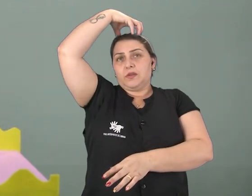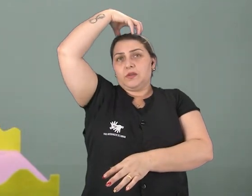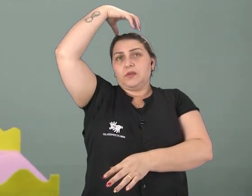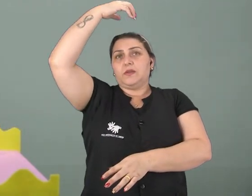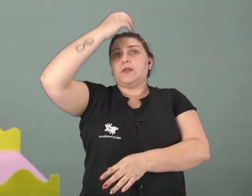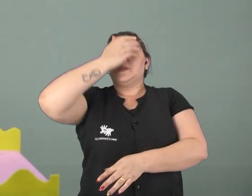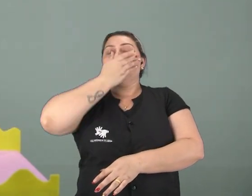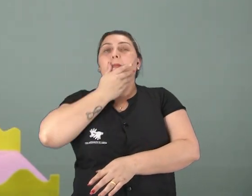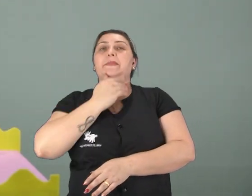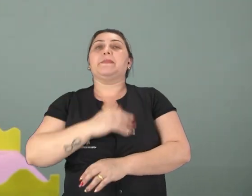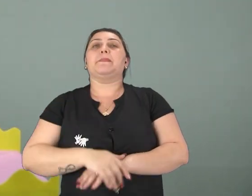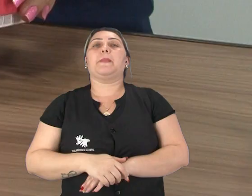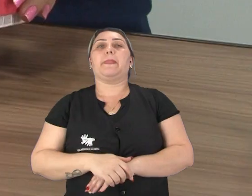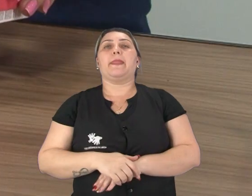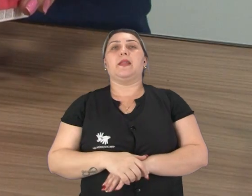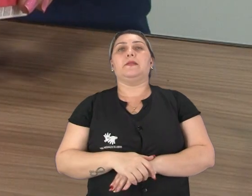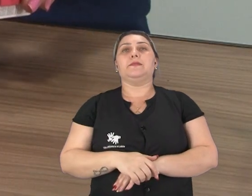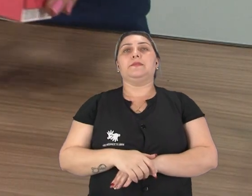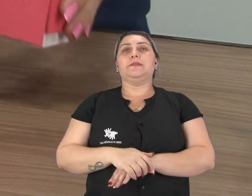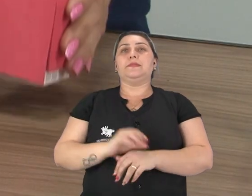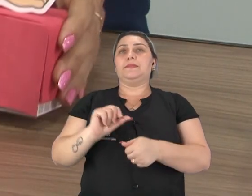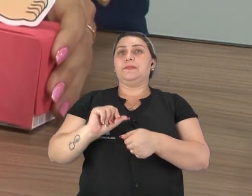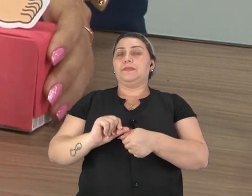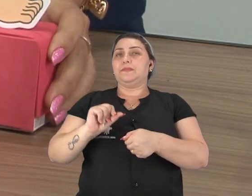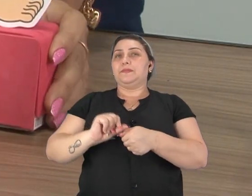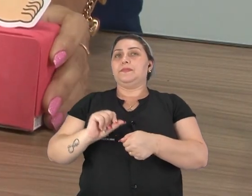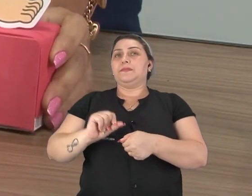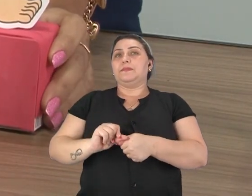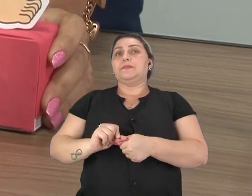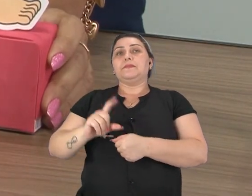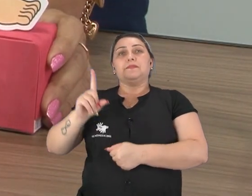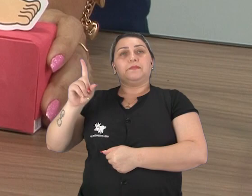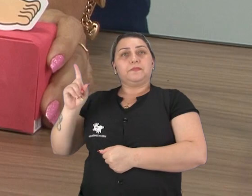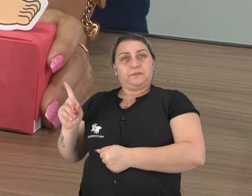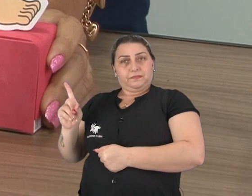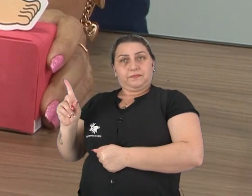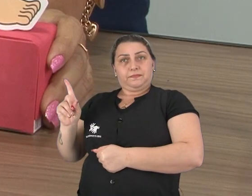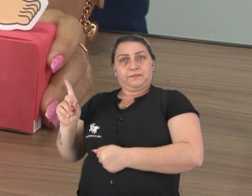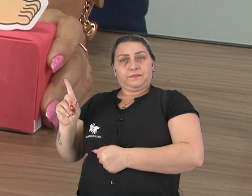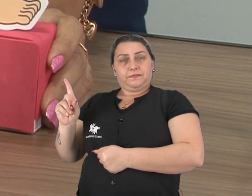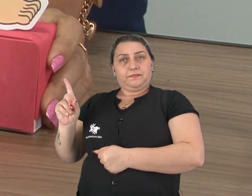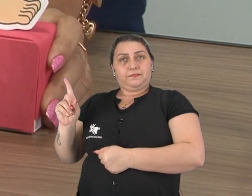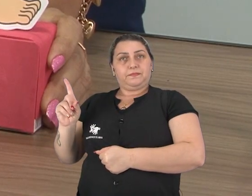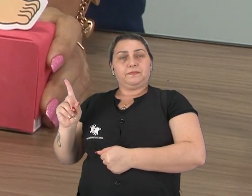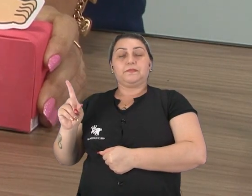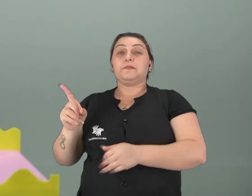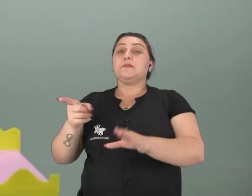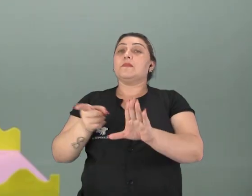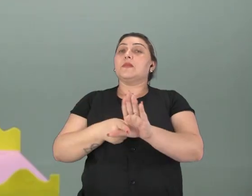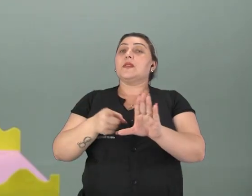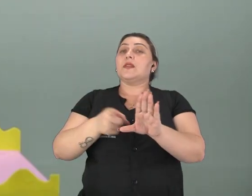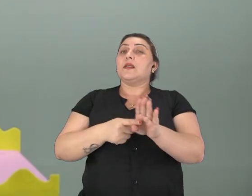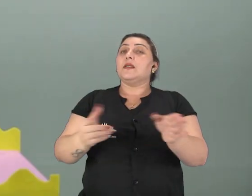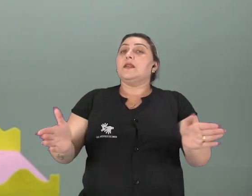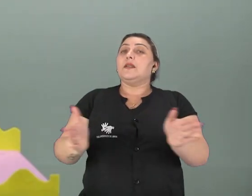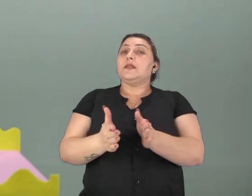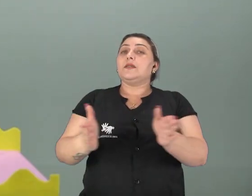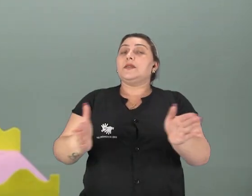Então, foi esculpido, certo? Uma placa com o pé